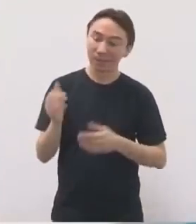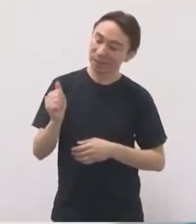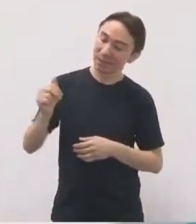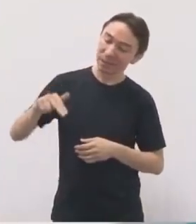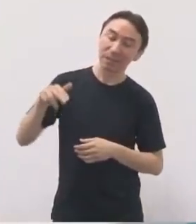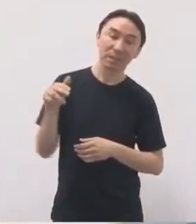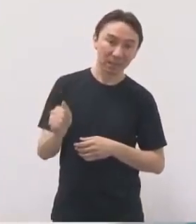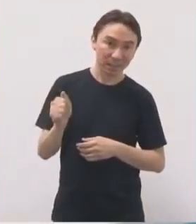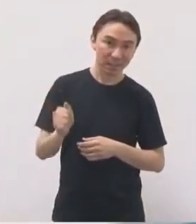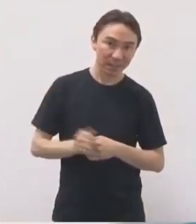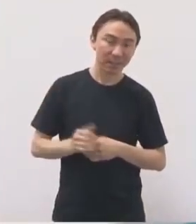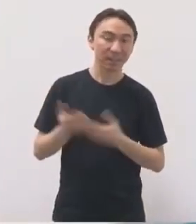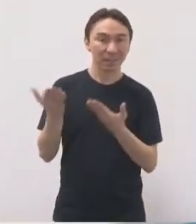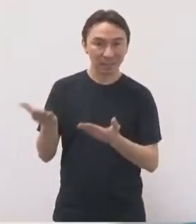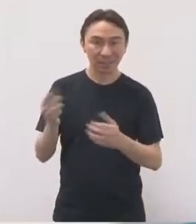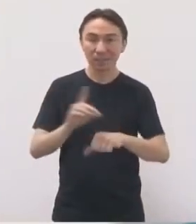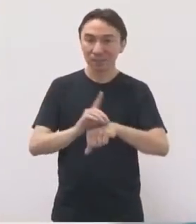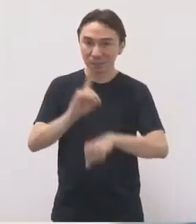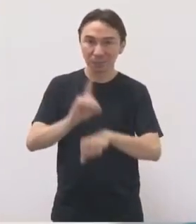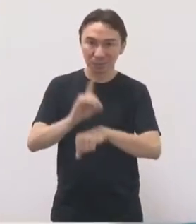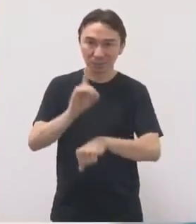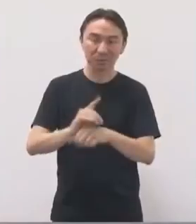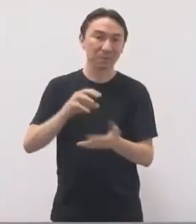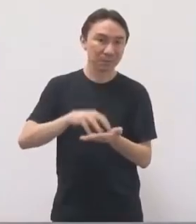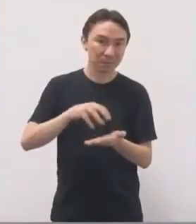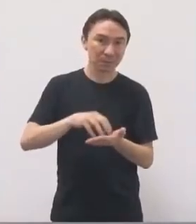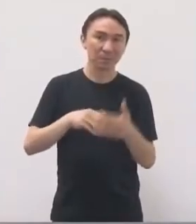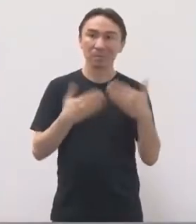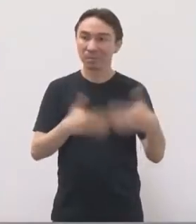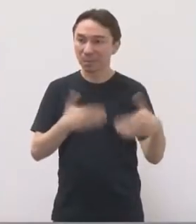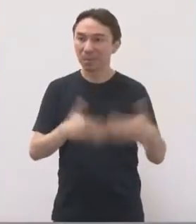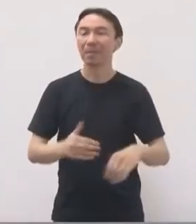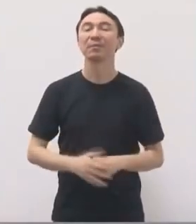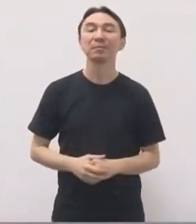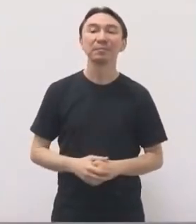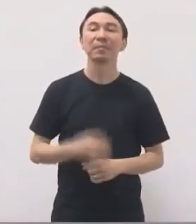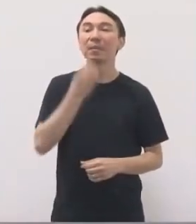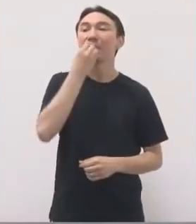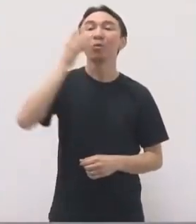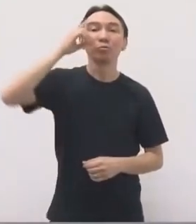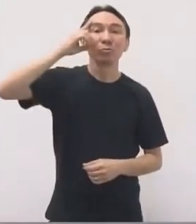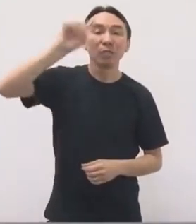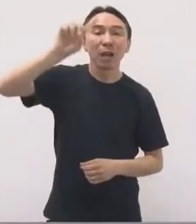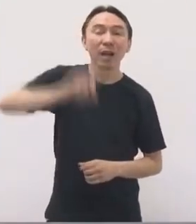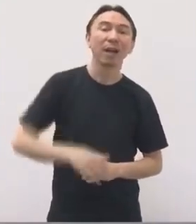Cecília, diretora aí do Centro de Avaliação. Bom dia, professora Ana Cecília.